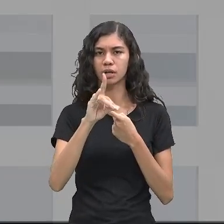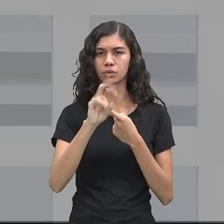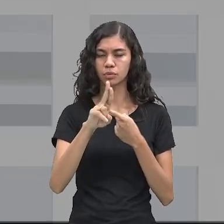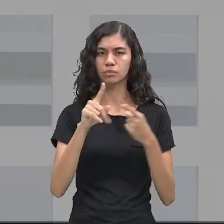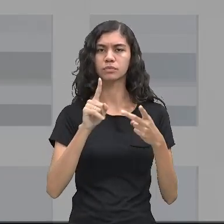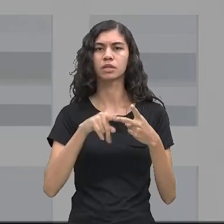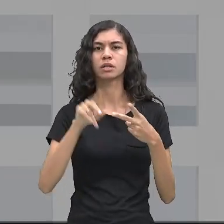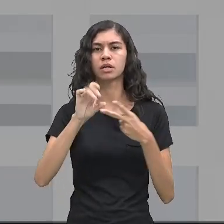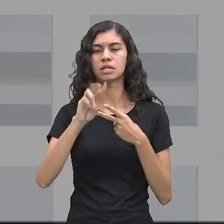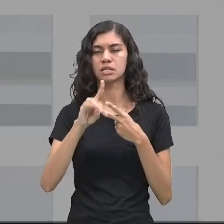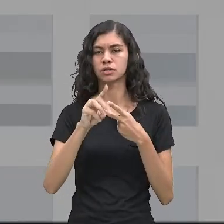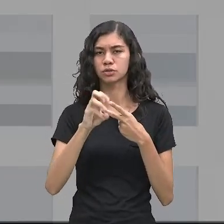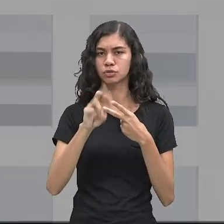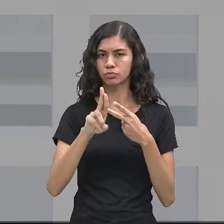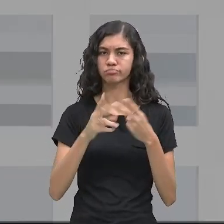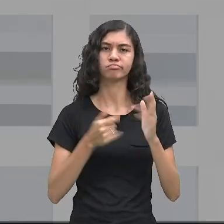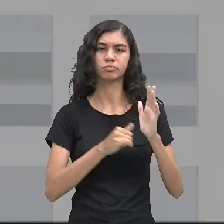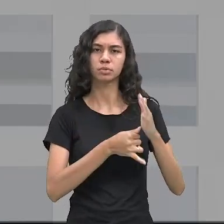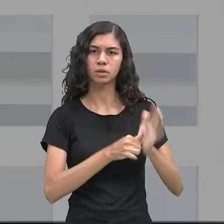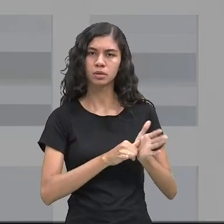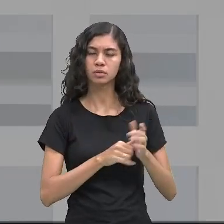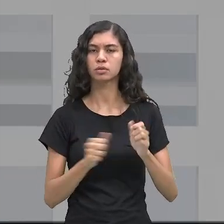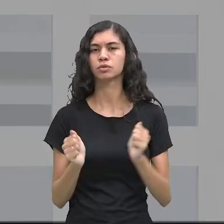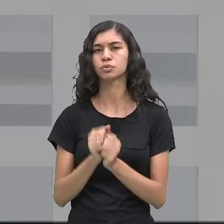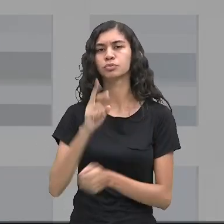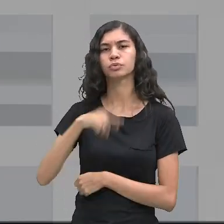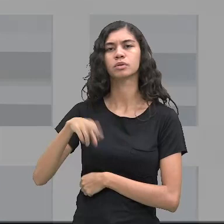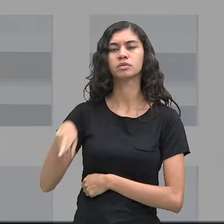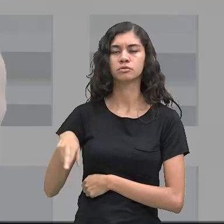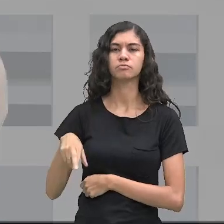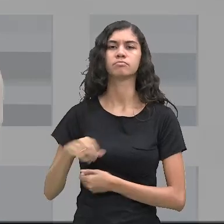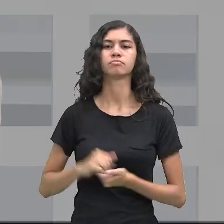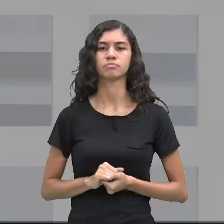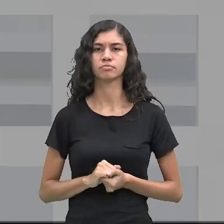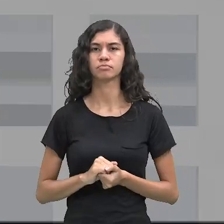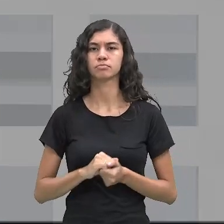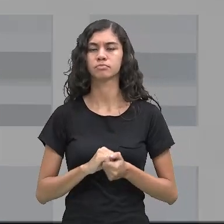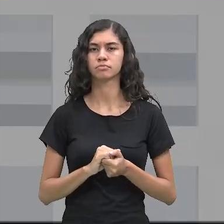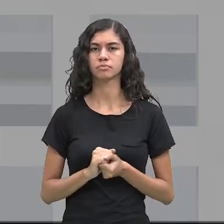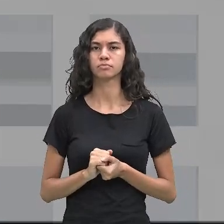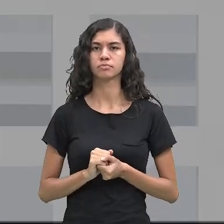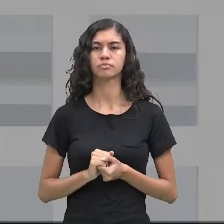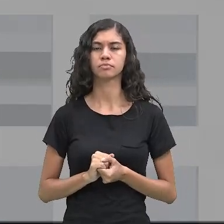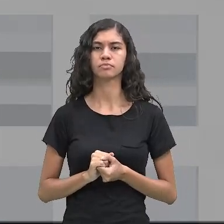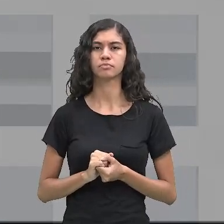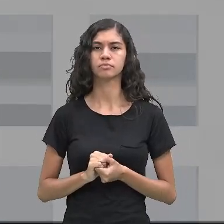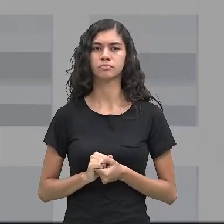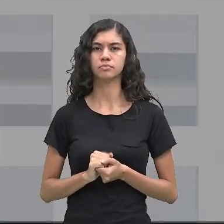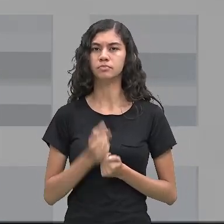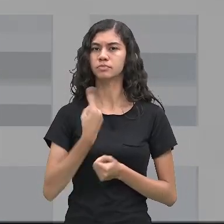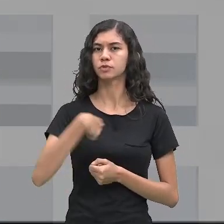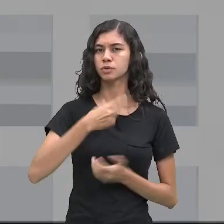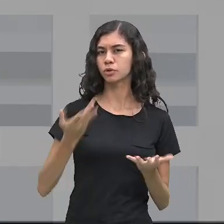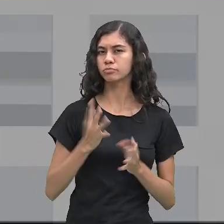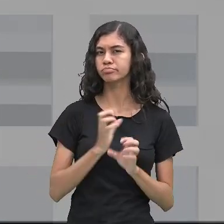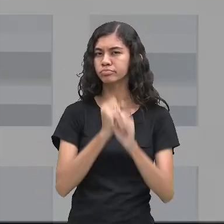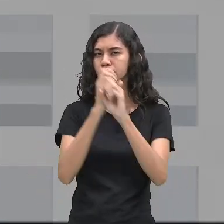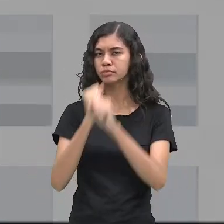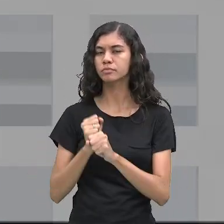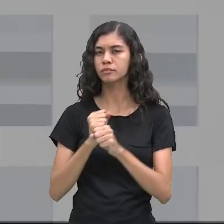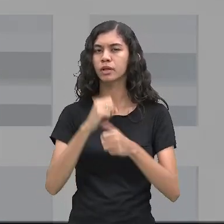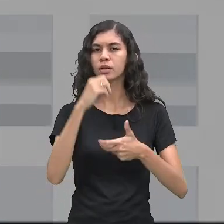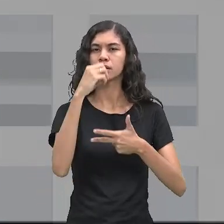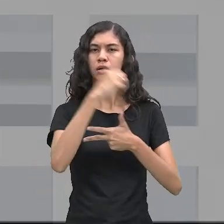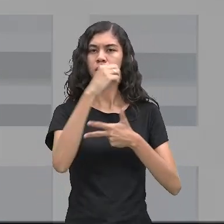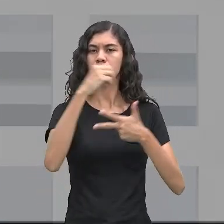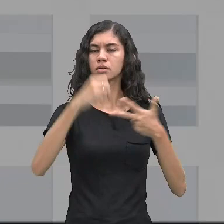resistência equivalente, ou esse gerador pode ser o gerador equivalente de uma associação, tá certo? Nós vamos resolver agora uma questão do Enem, que eu